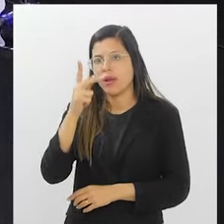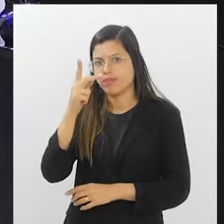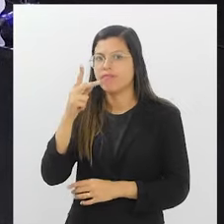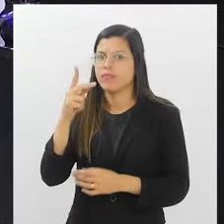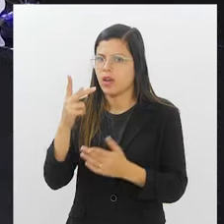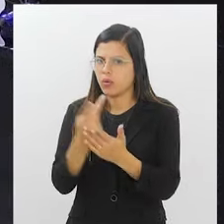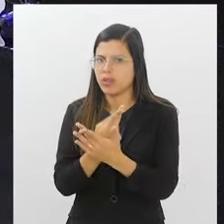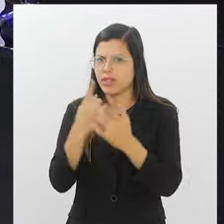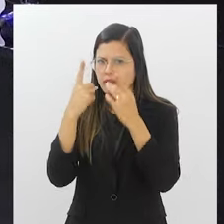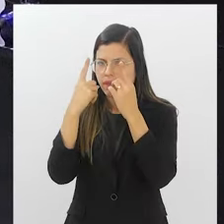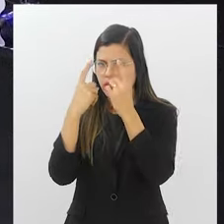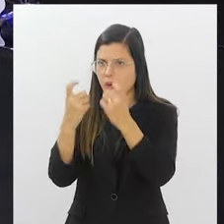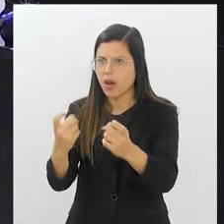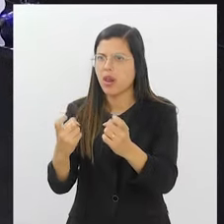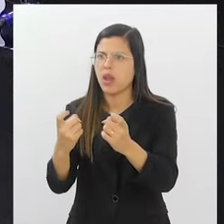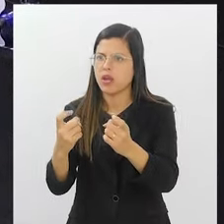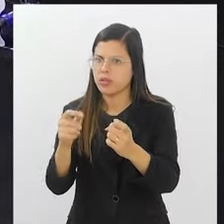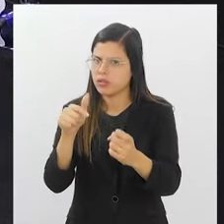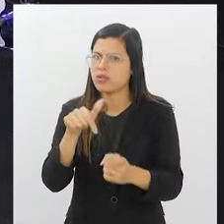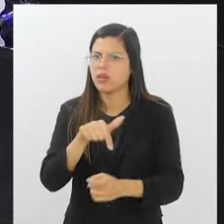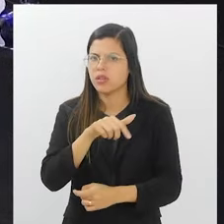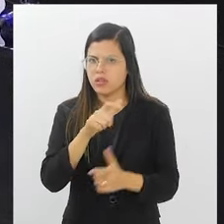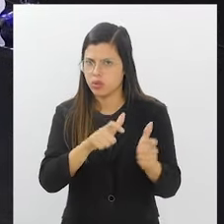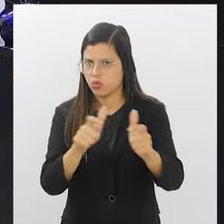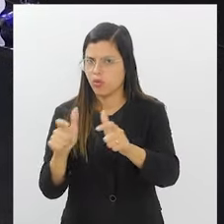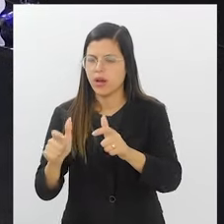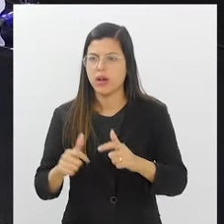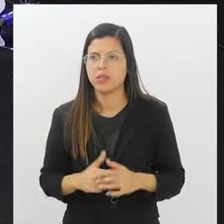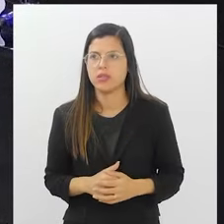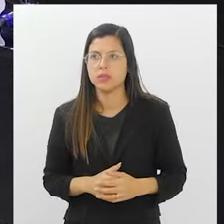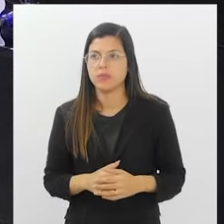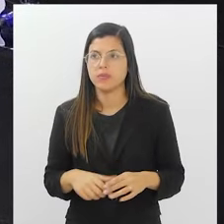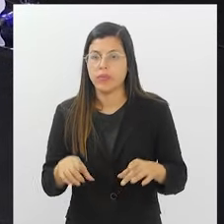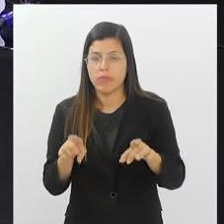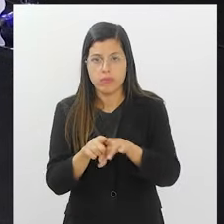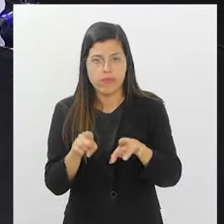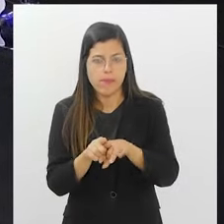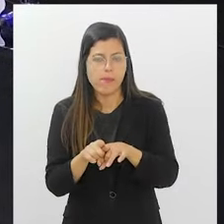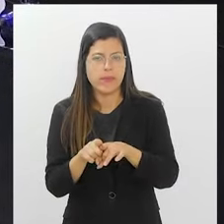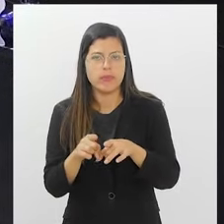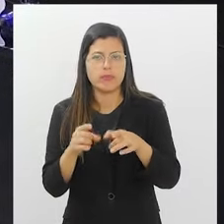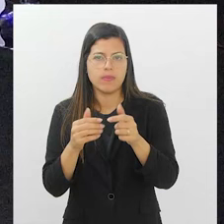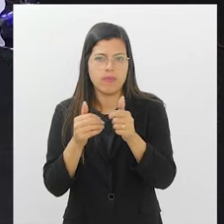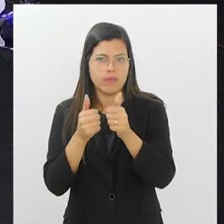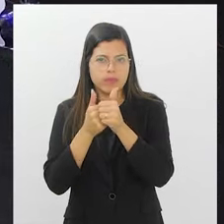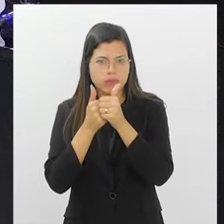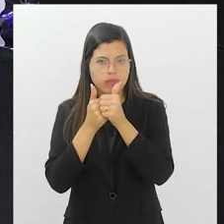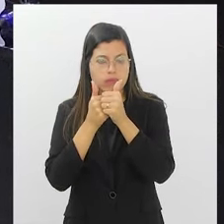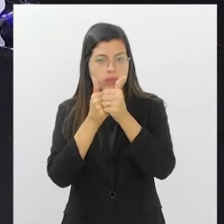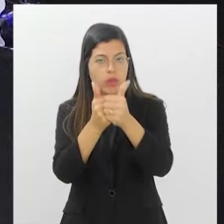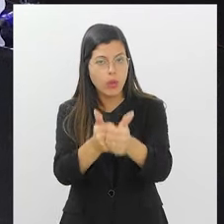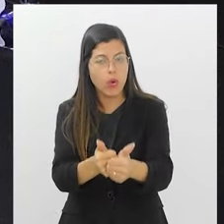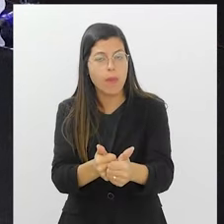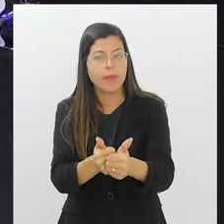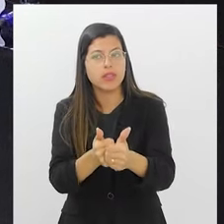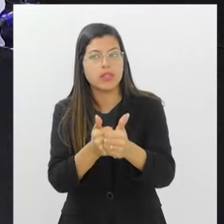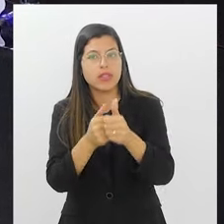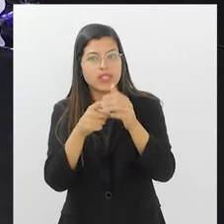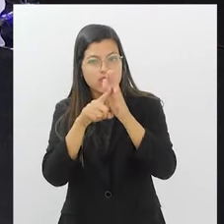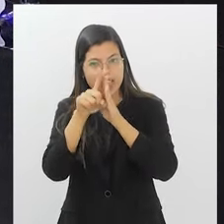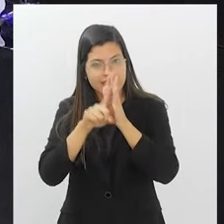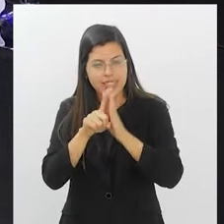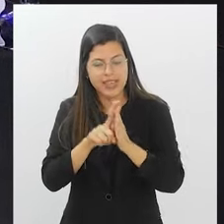né, de violência nessas ocasiões, além do acompanhamento de pré-natal